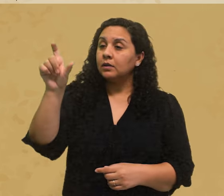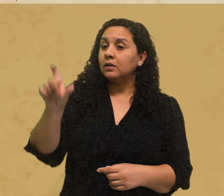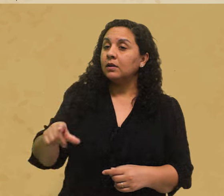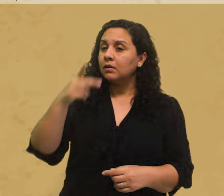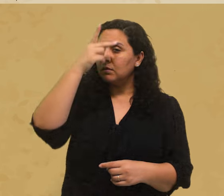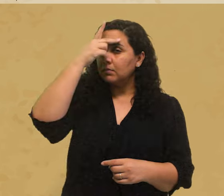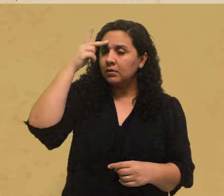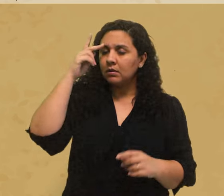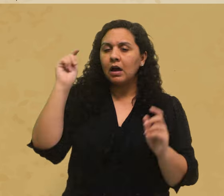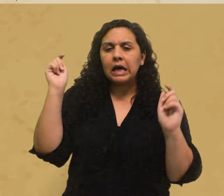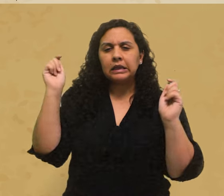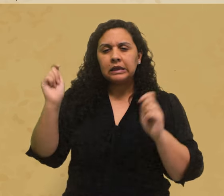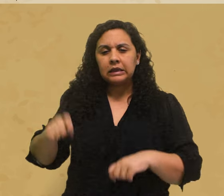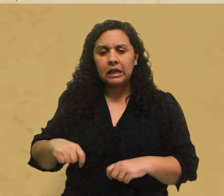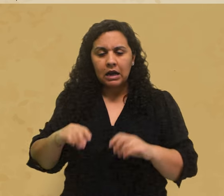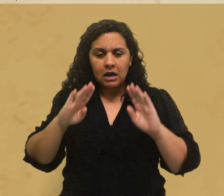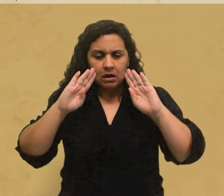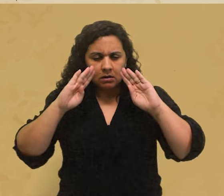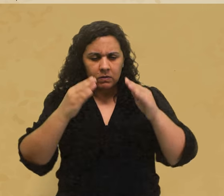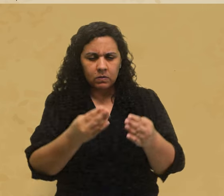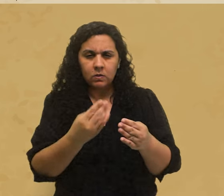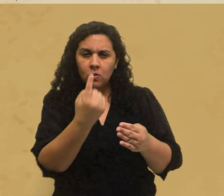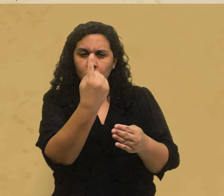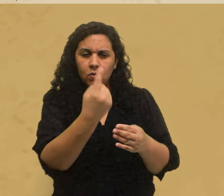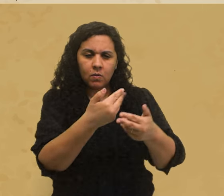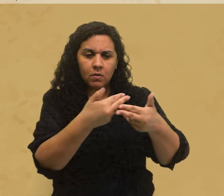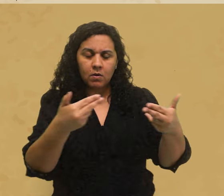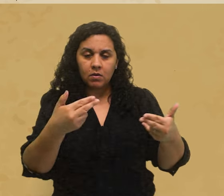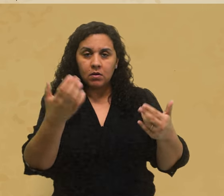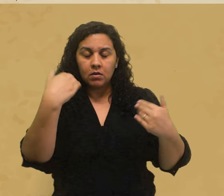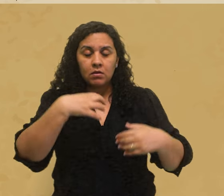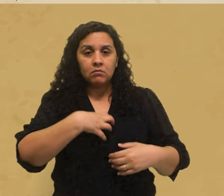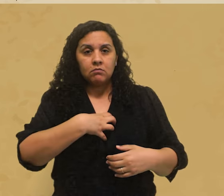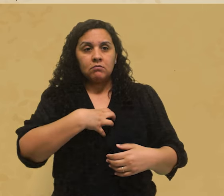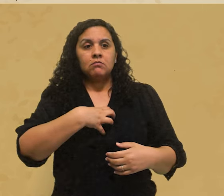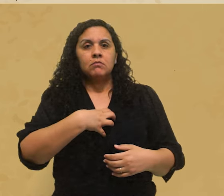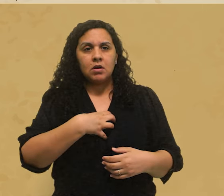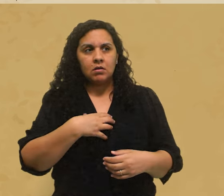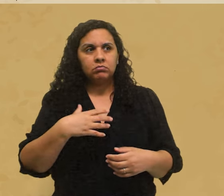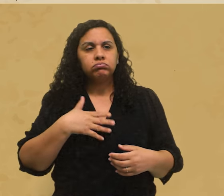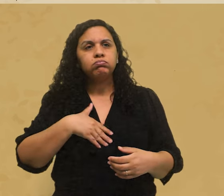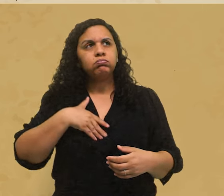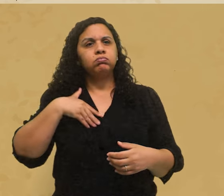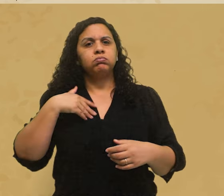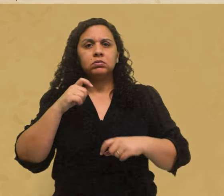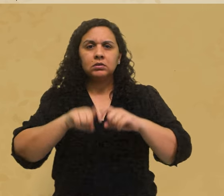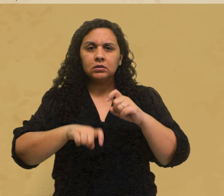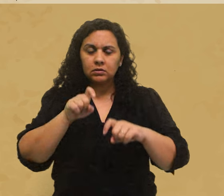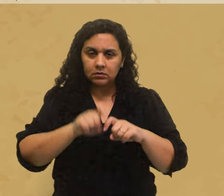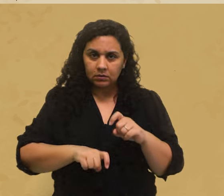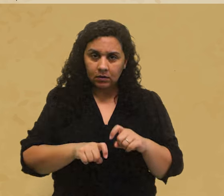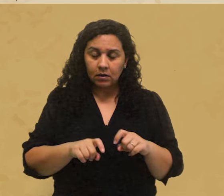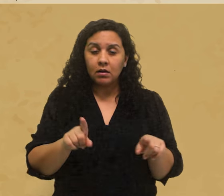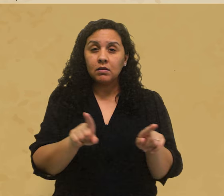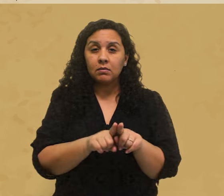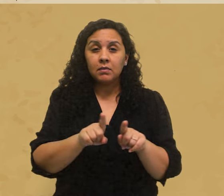sujeito concentra em um objeto suas pulsões sexuais parciais. Há